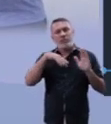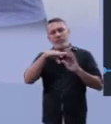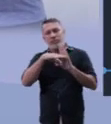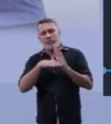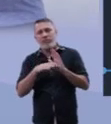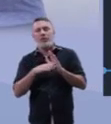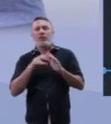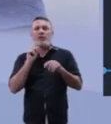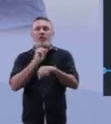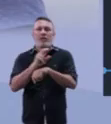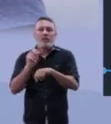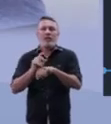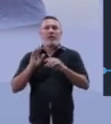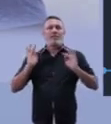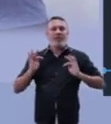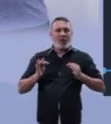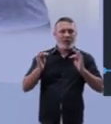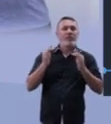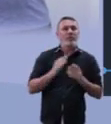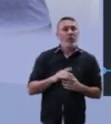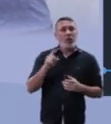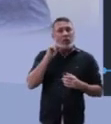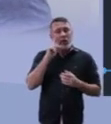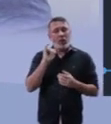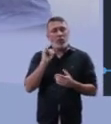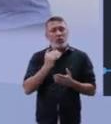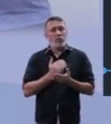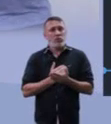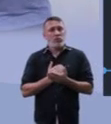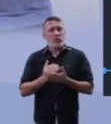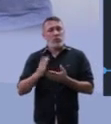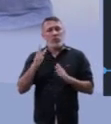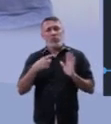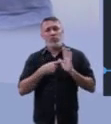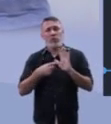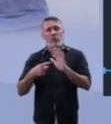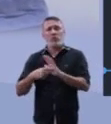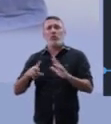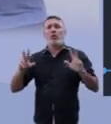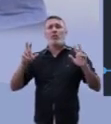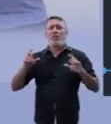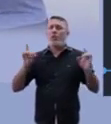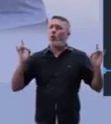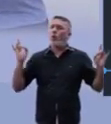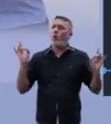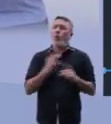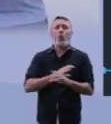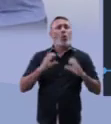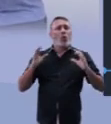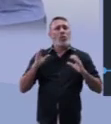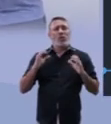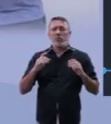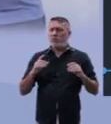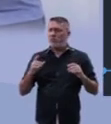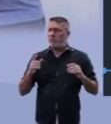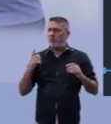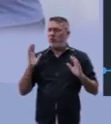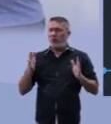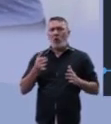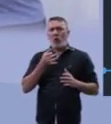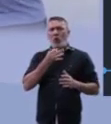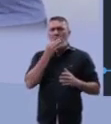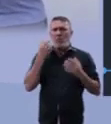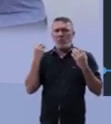por empresas de tecnologia. Meu aluno, a introdução já apresentou o tema de forma completa e